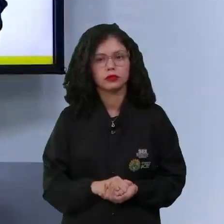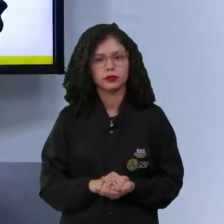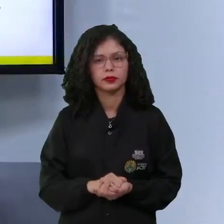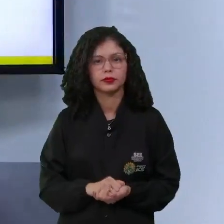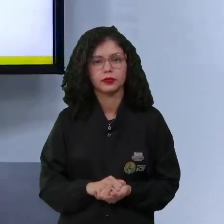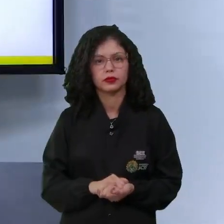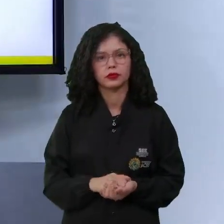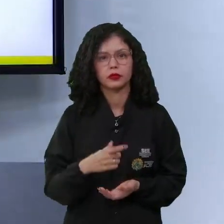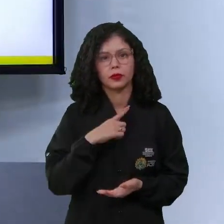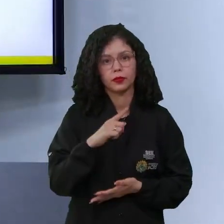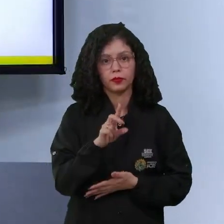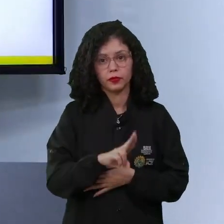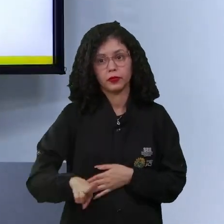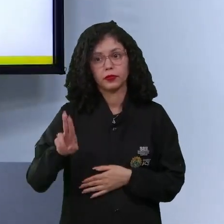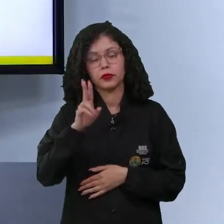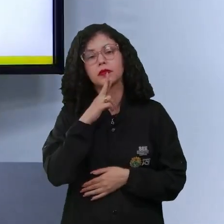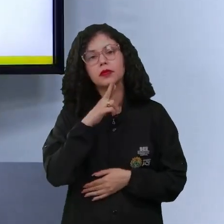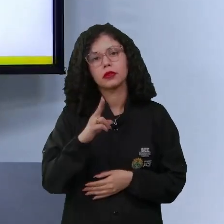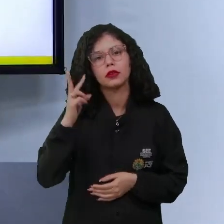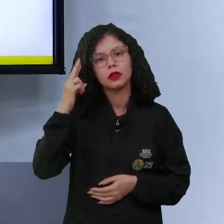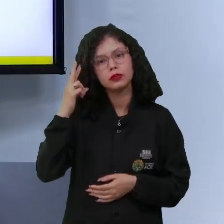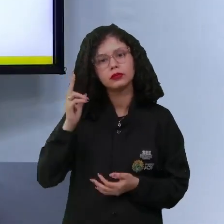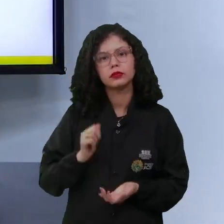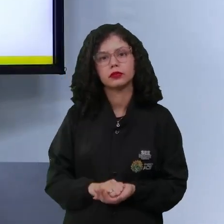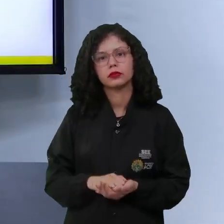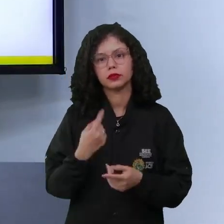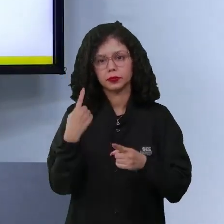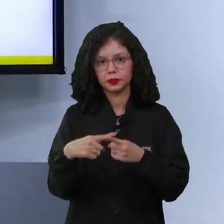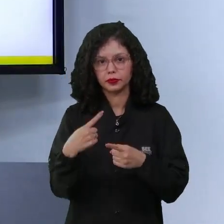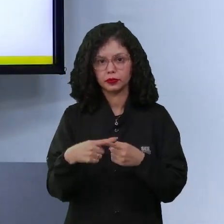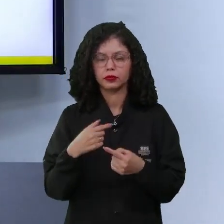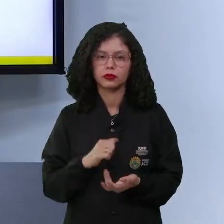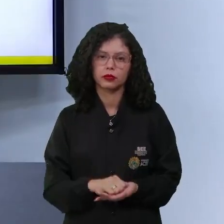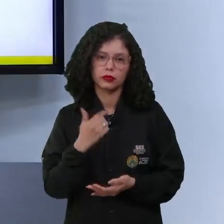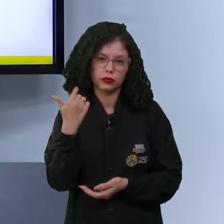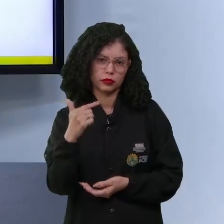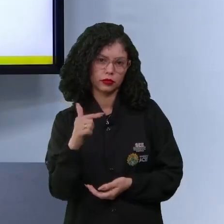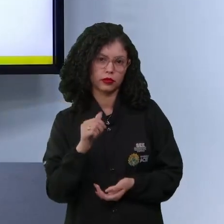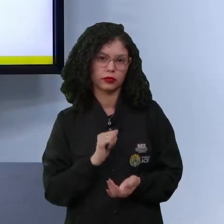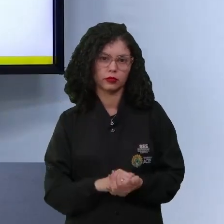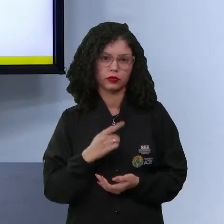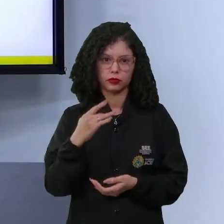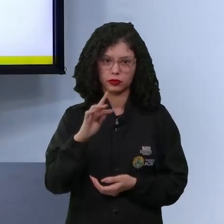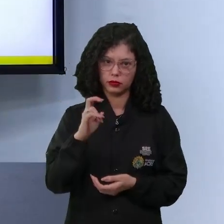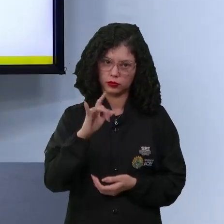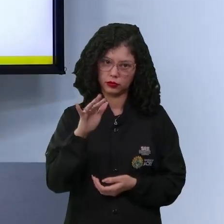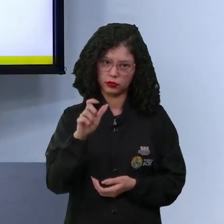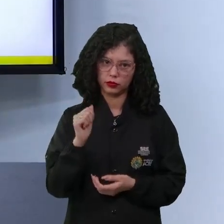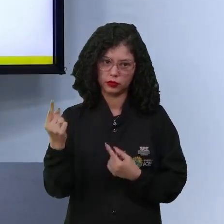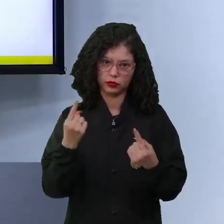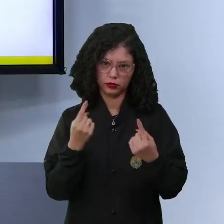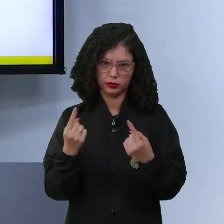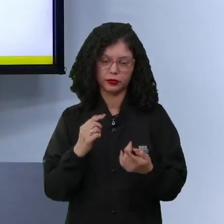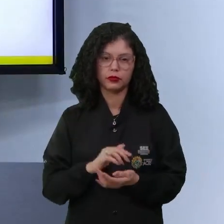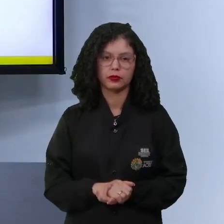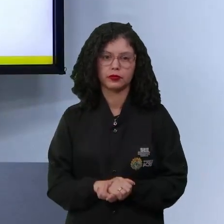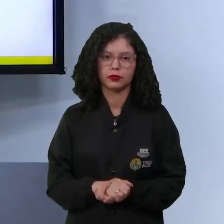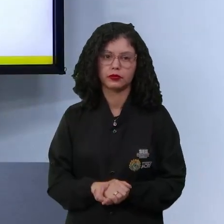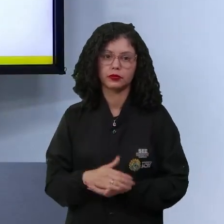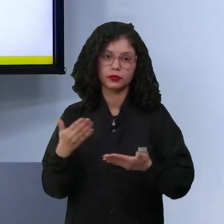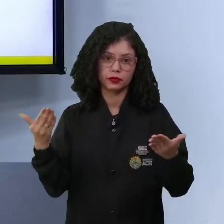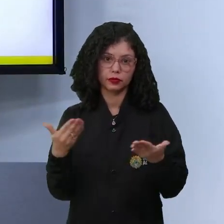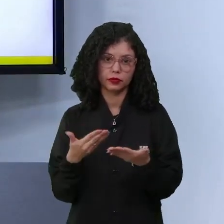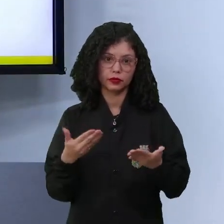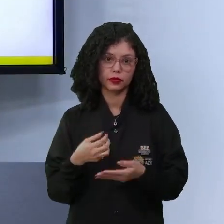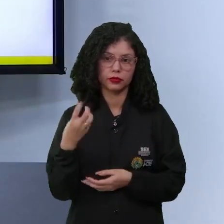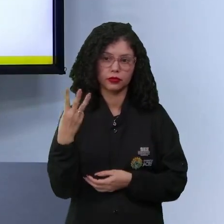que tivemos que usar o cálculo comum porque não havia proporcionalidade entre essas grandezas. Agora vamos